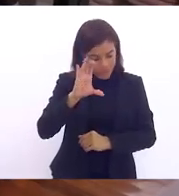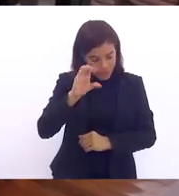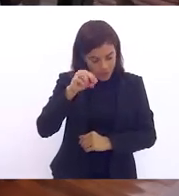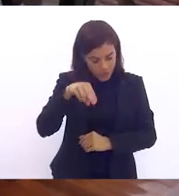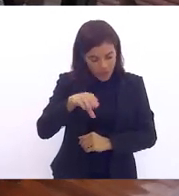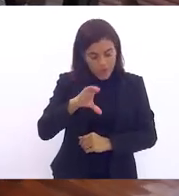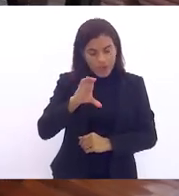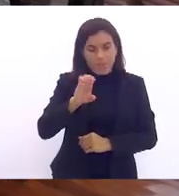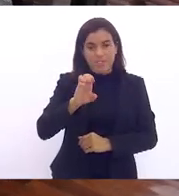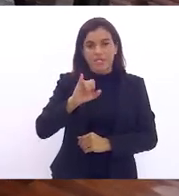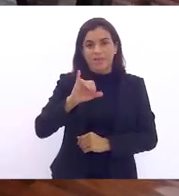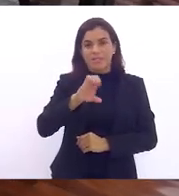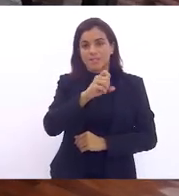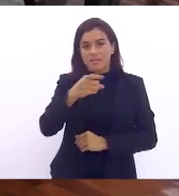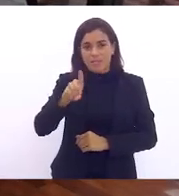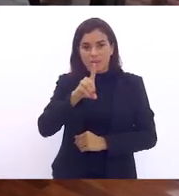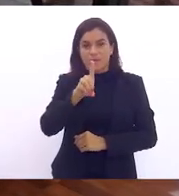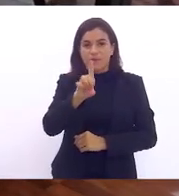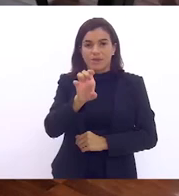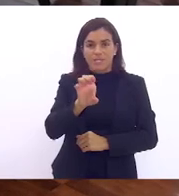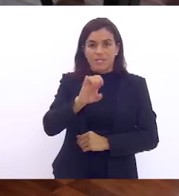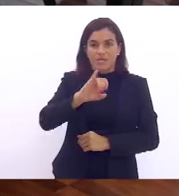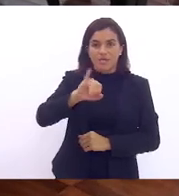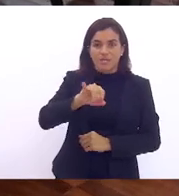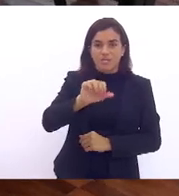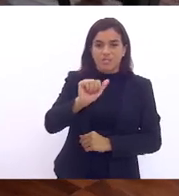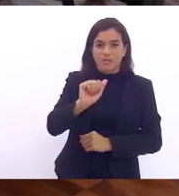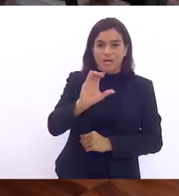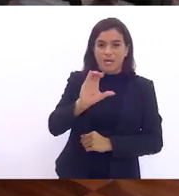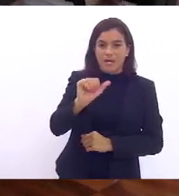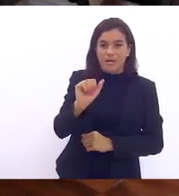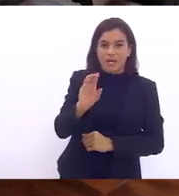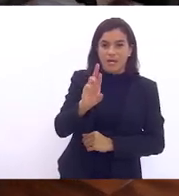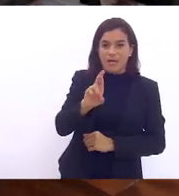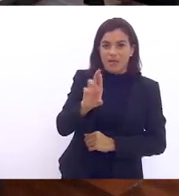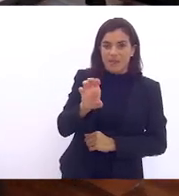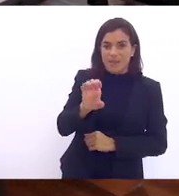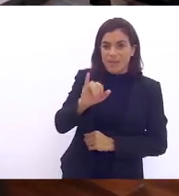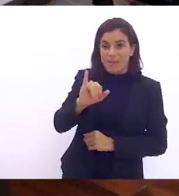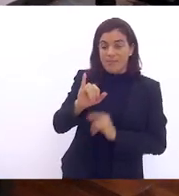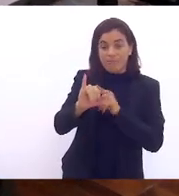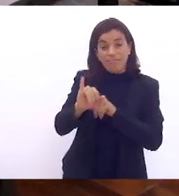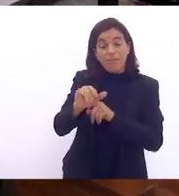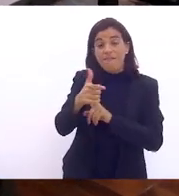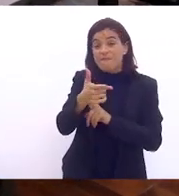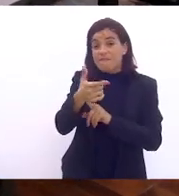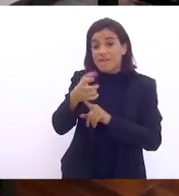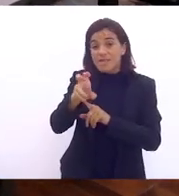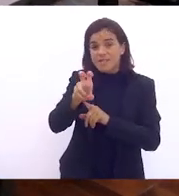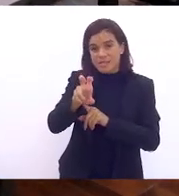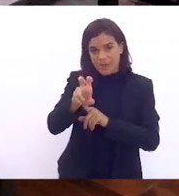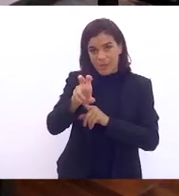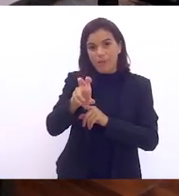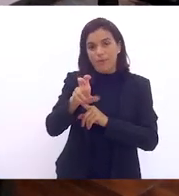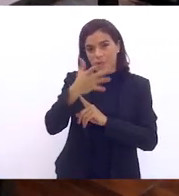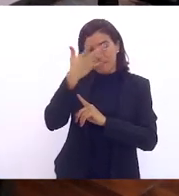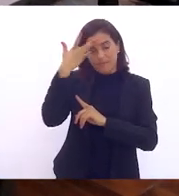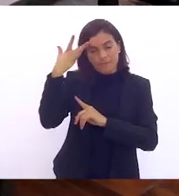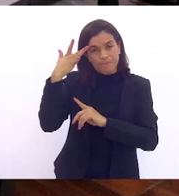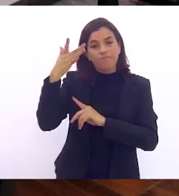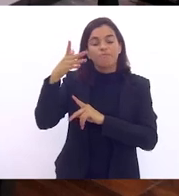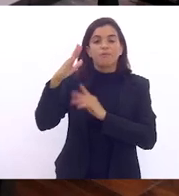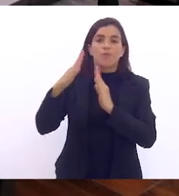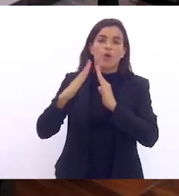grupos no WhatsApp um com o limite que acho que é 1025 participantes outro com um pouco mais de